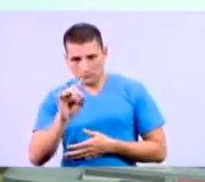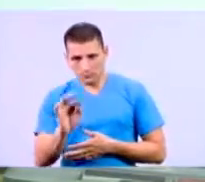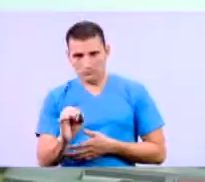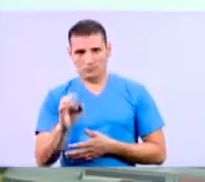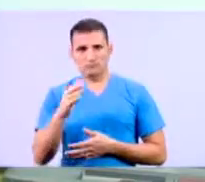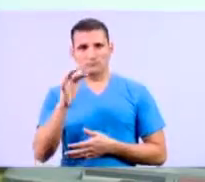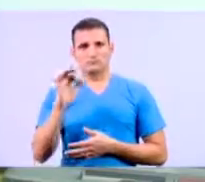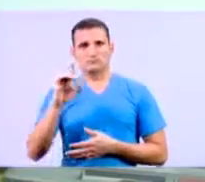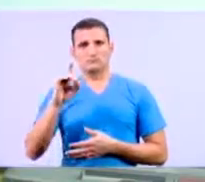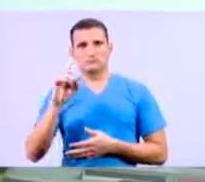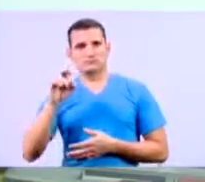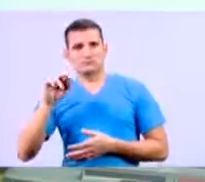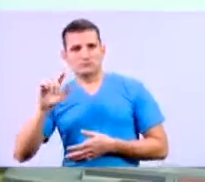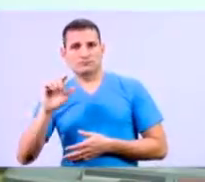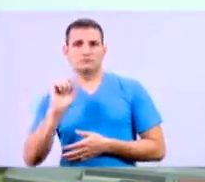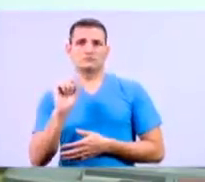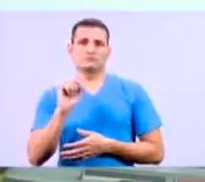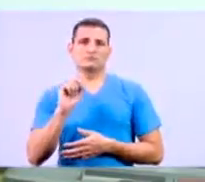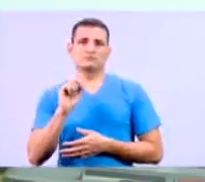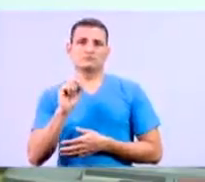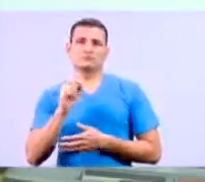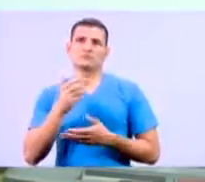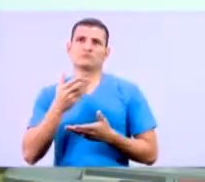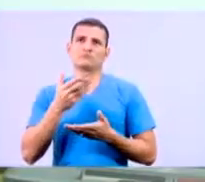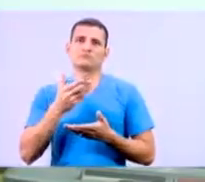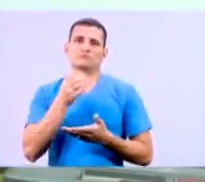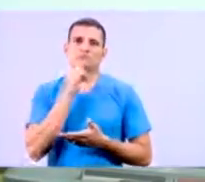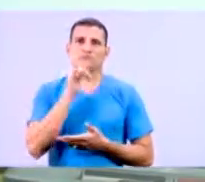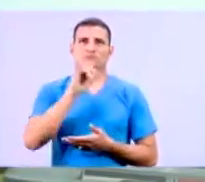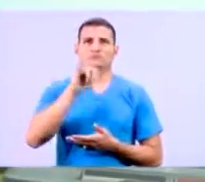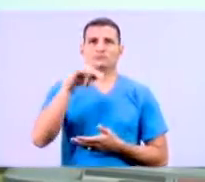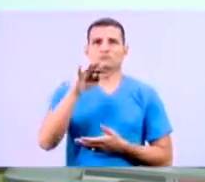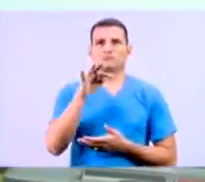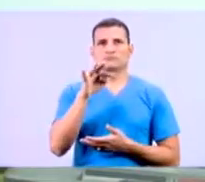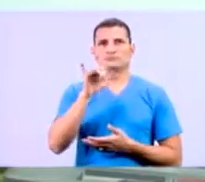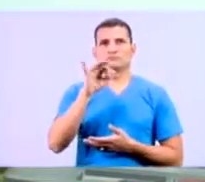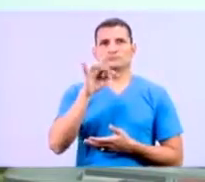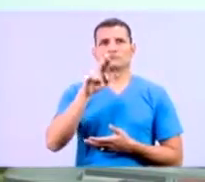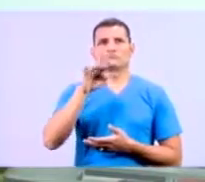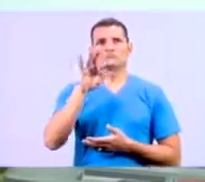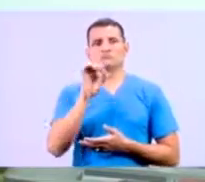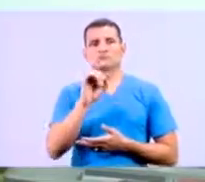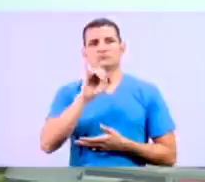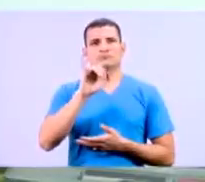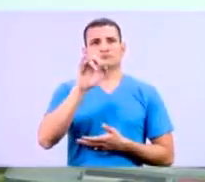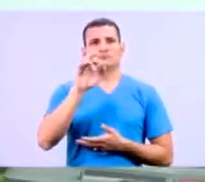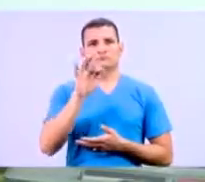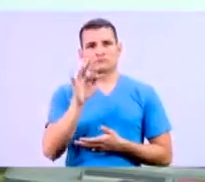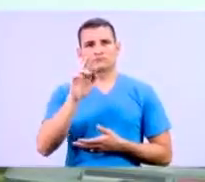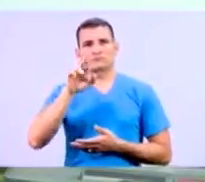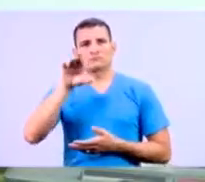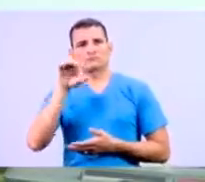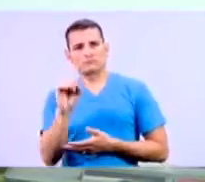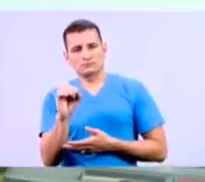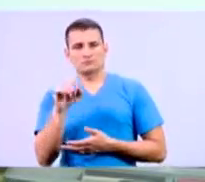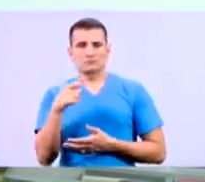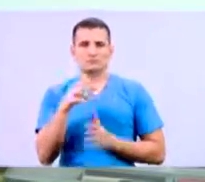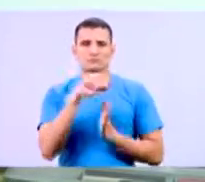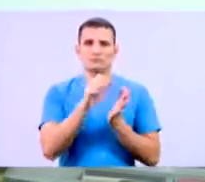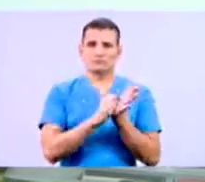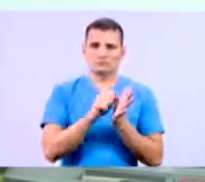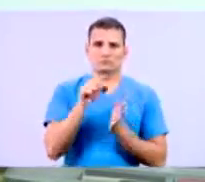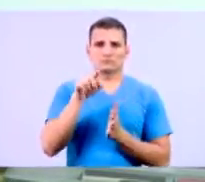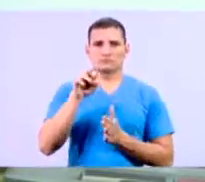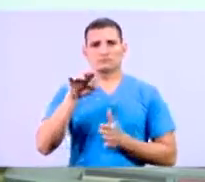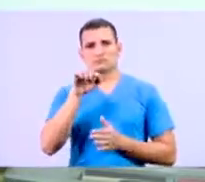se relacione com a sigla, por exemplo, Instituto Federal de Rondônia, IFRO. Então o registro.br toma esse